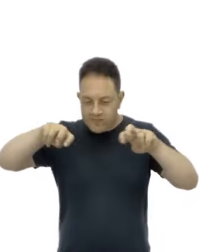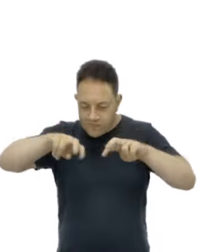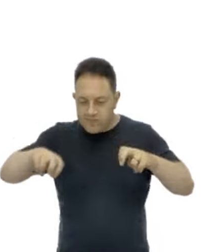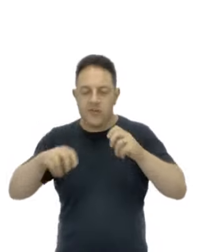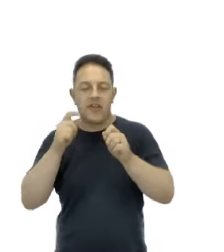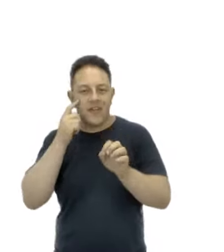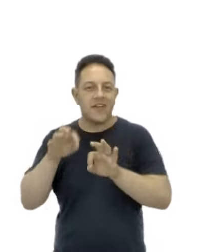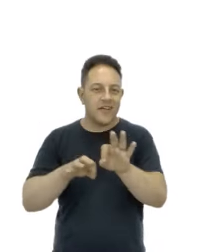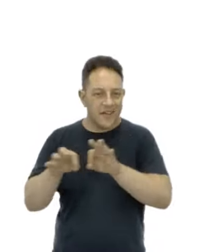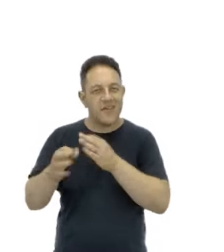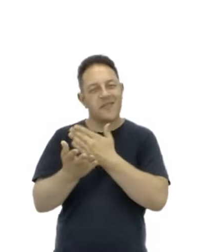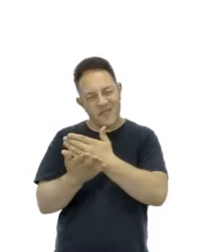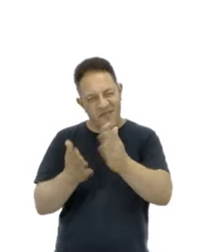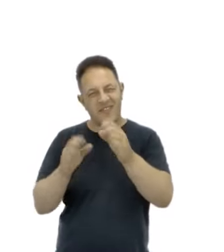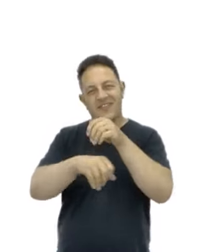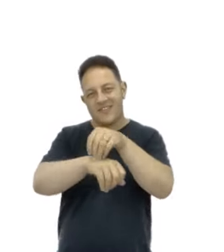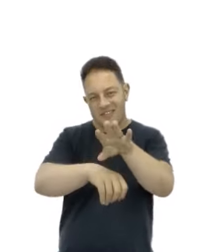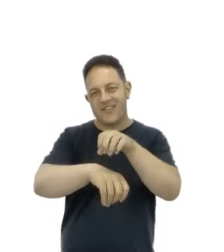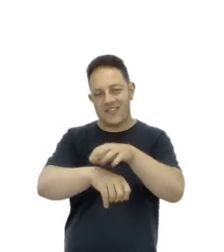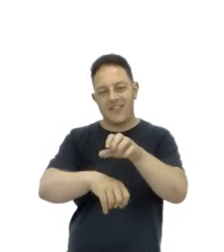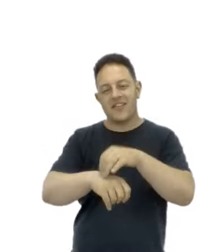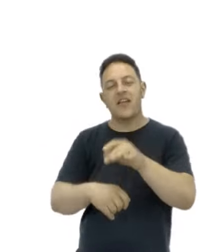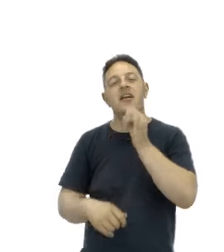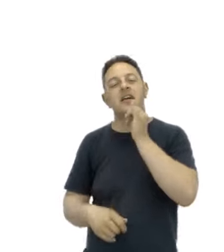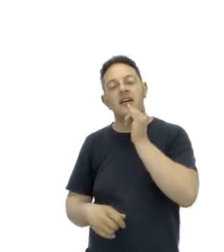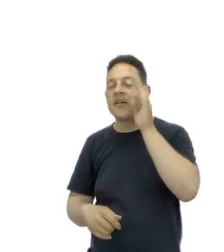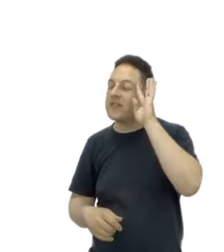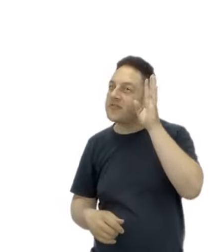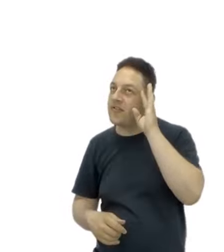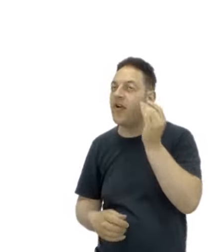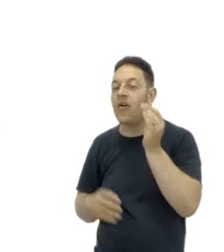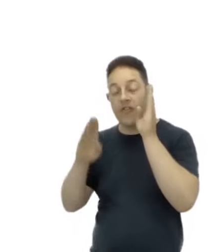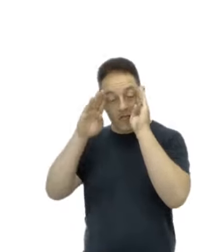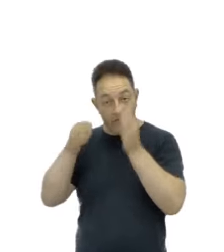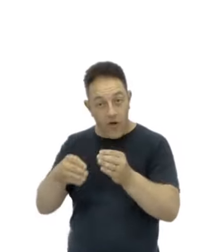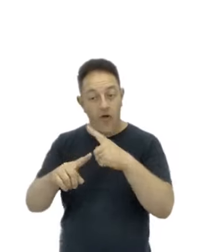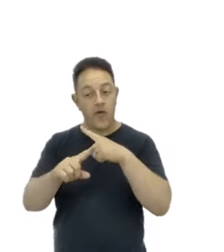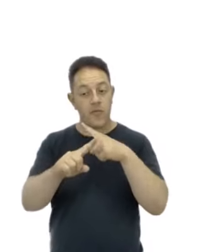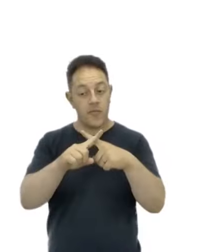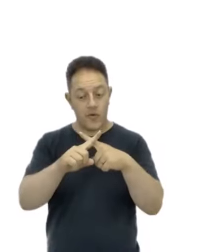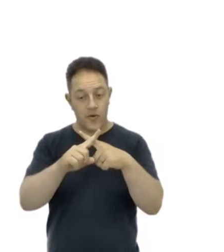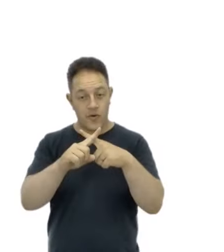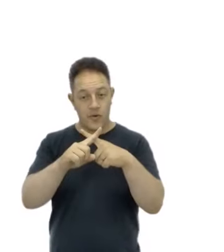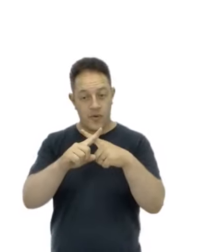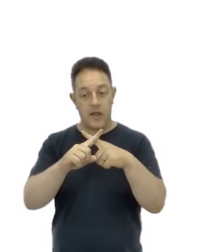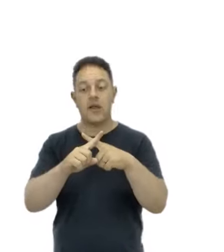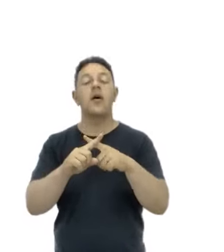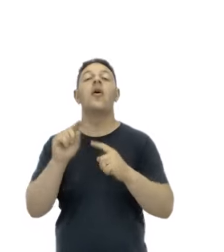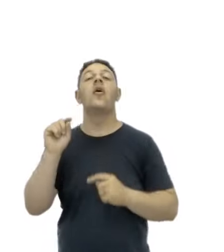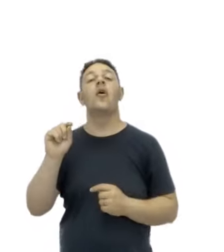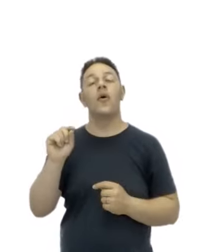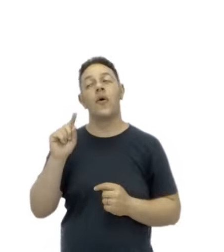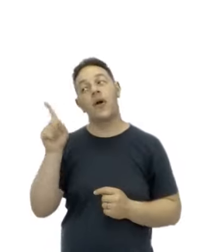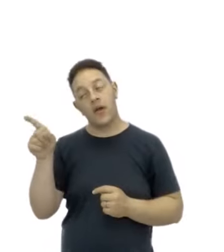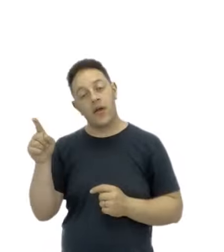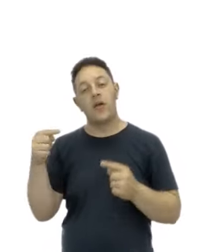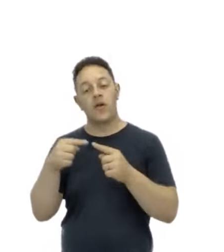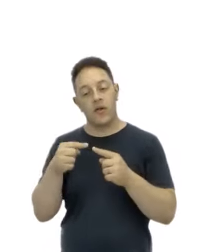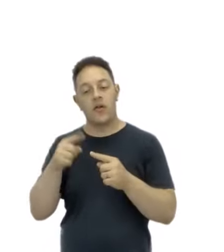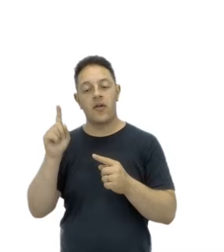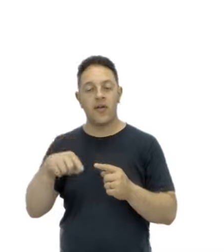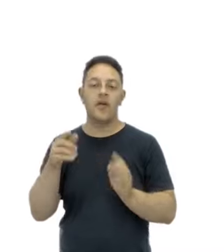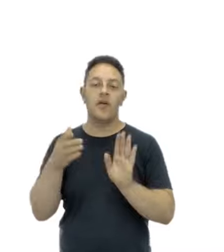a fazer isso, né, olhando aí sobre o pensamento aritmético com foco no campo multiplicativo, que é a situação, né,